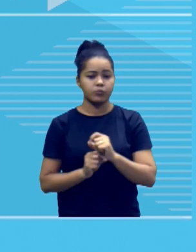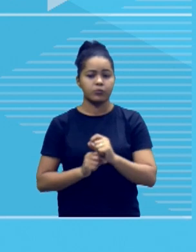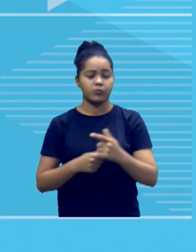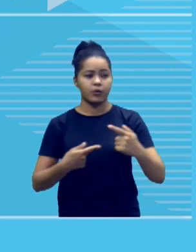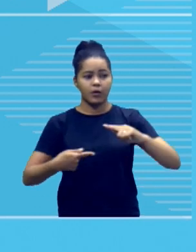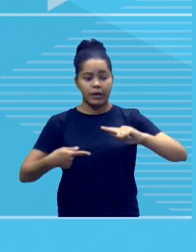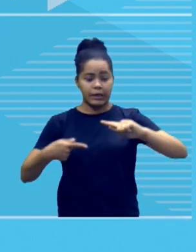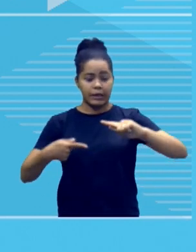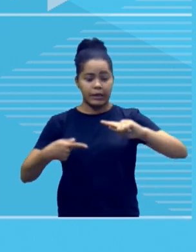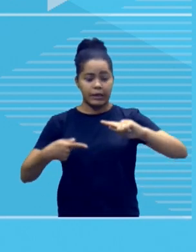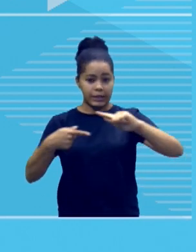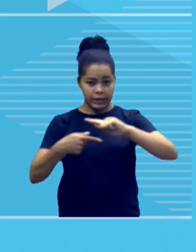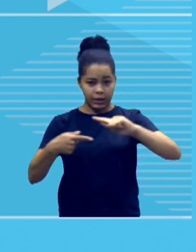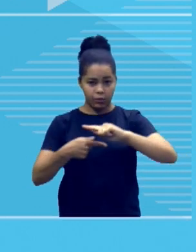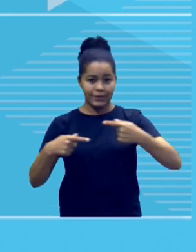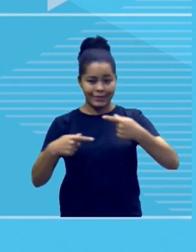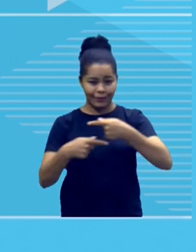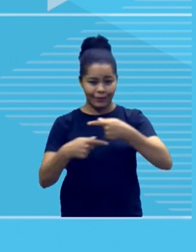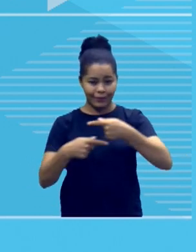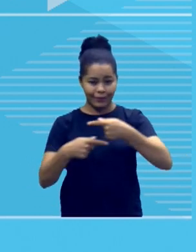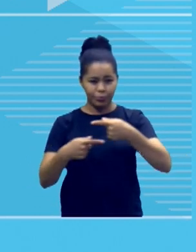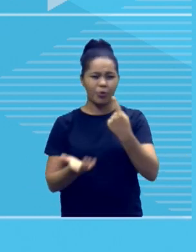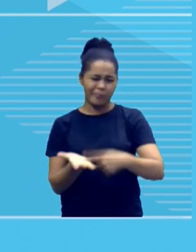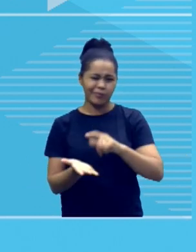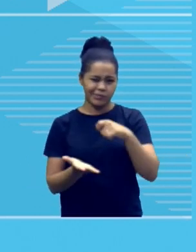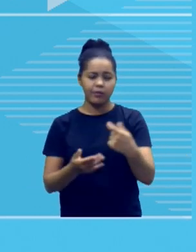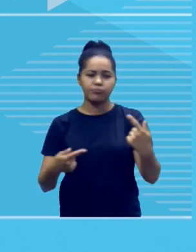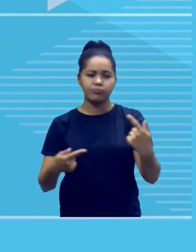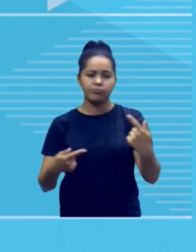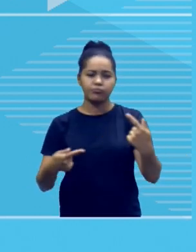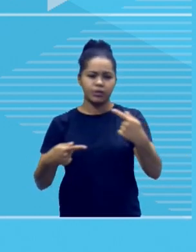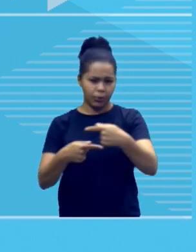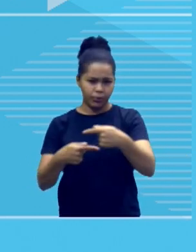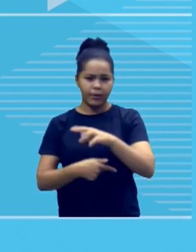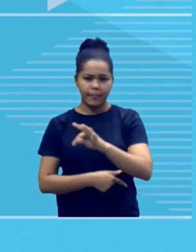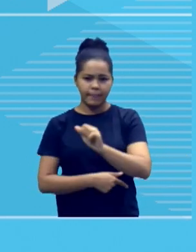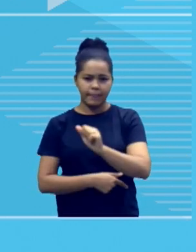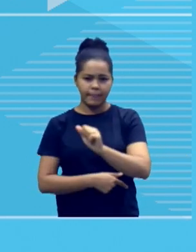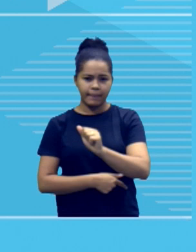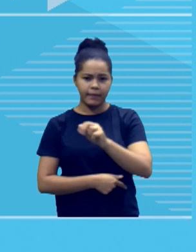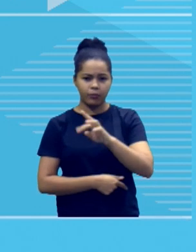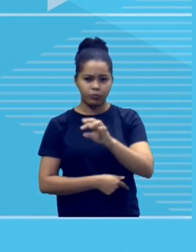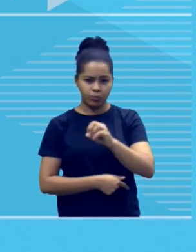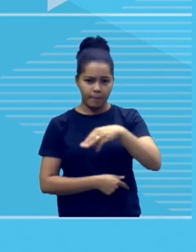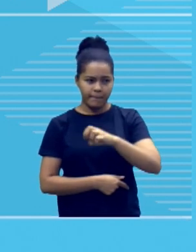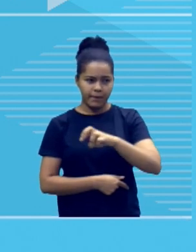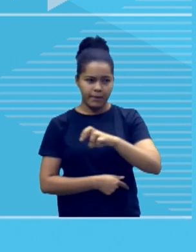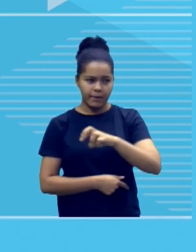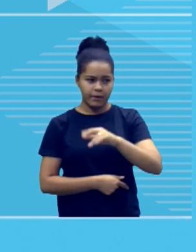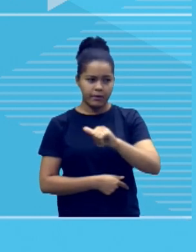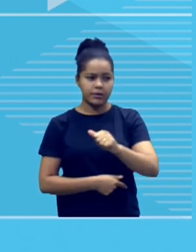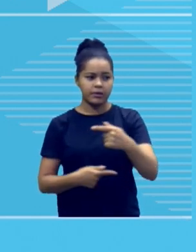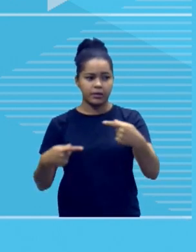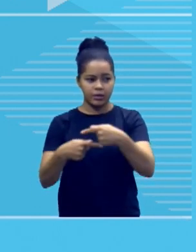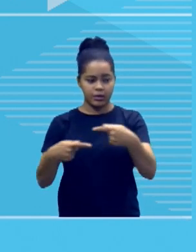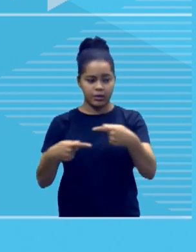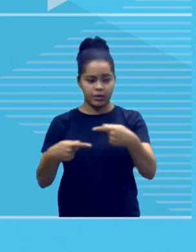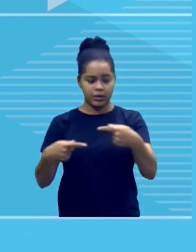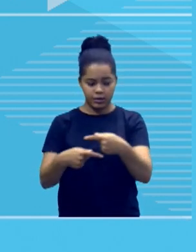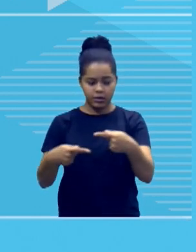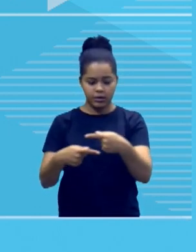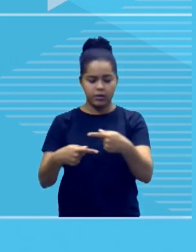com enol Observe aqui ó o hidrogênio esse hidrogênio aqui ó esse hidrogênio